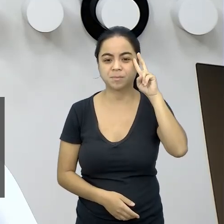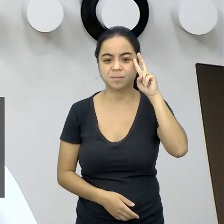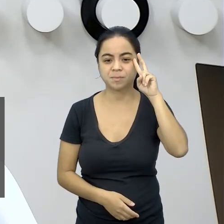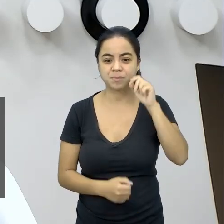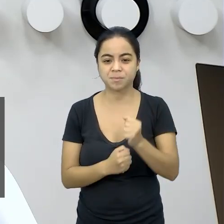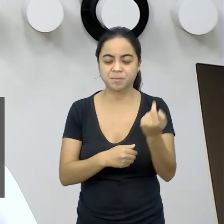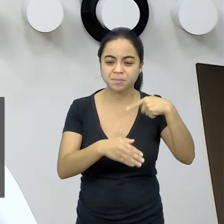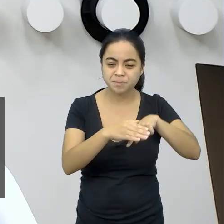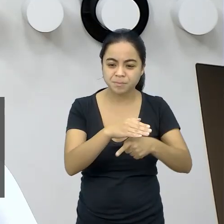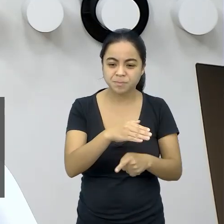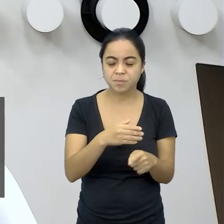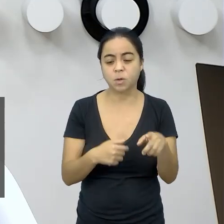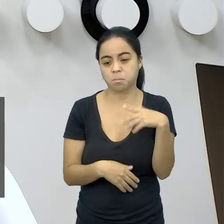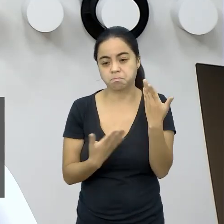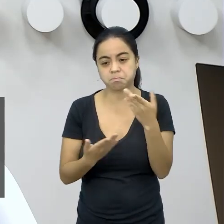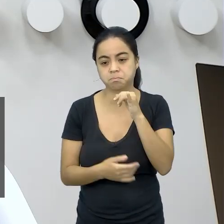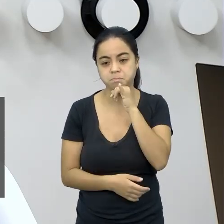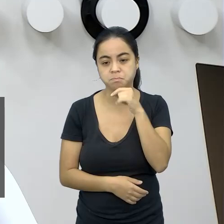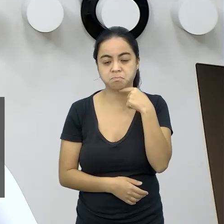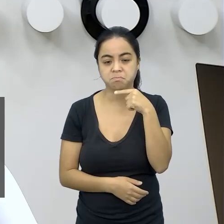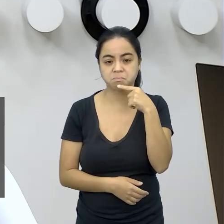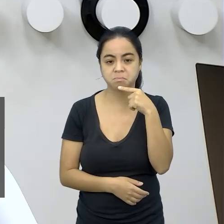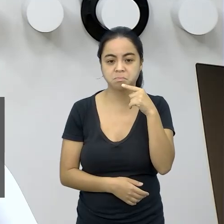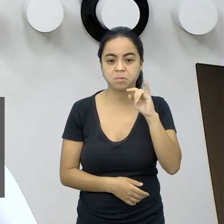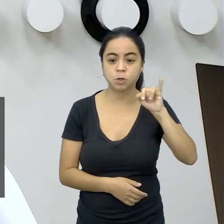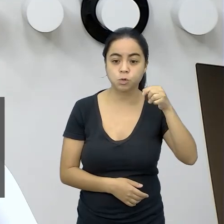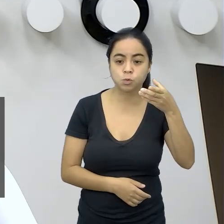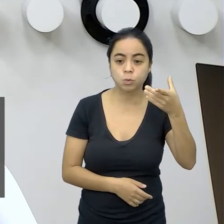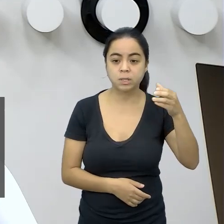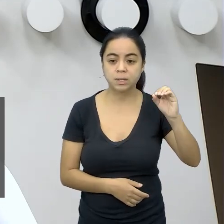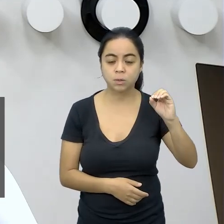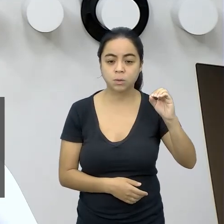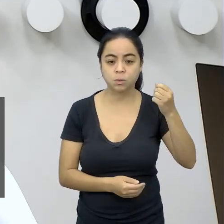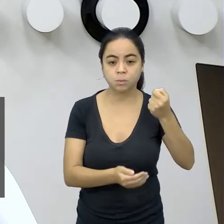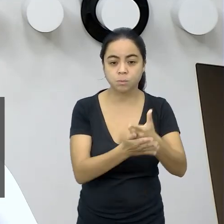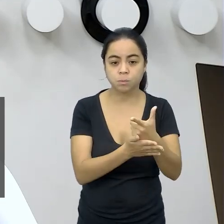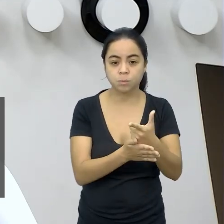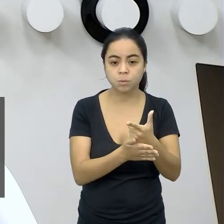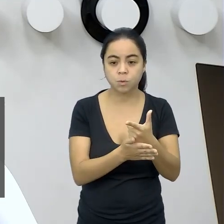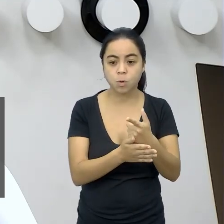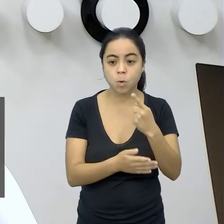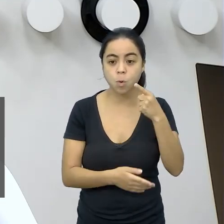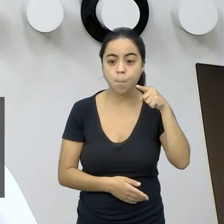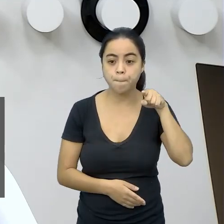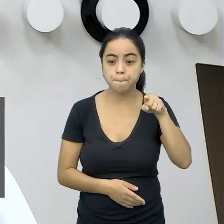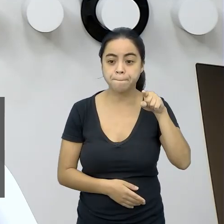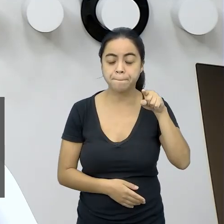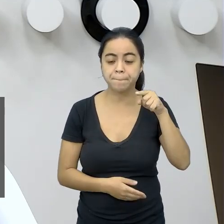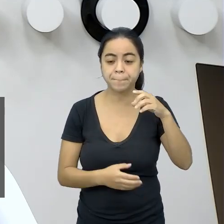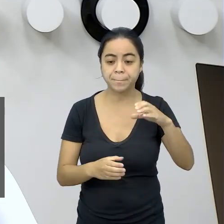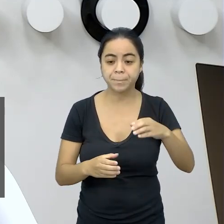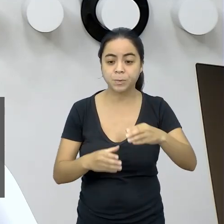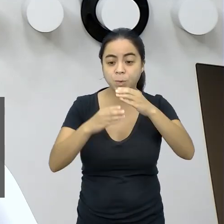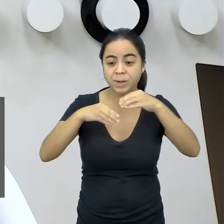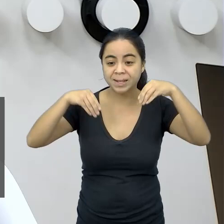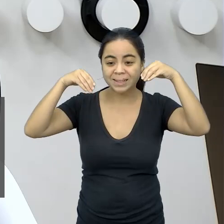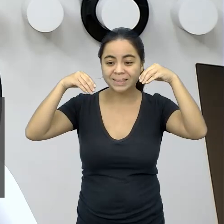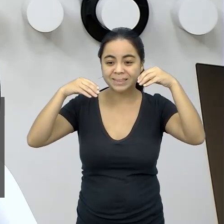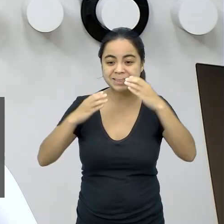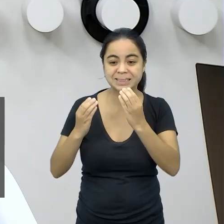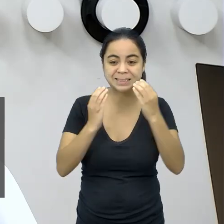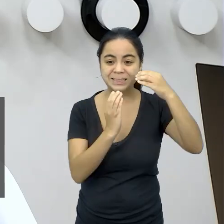recuperação e aprofundamento, não adianta nada. João comprou 1000 melancias, não tem lógica, né? Então aqui a gente começa a